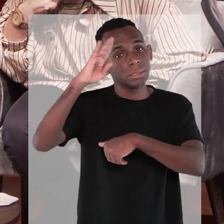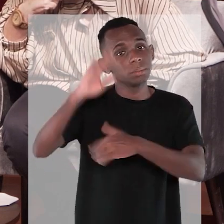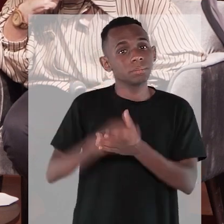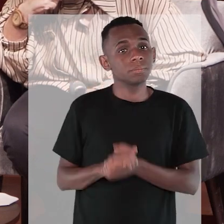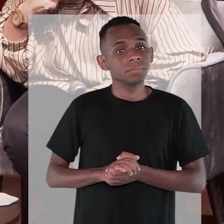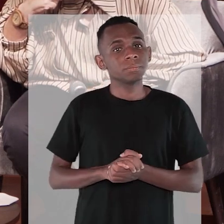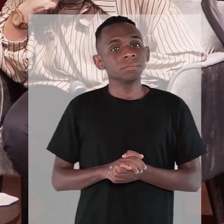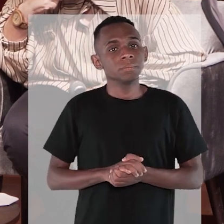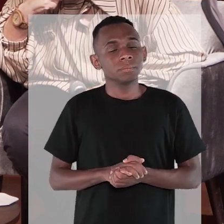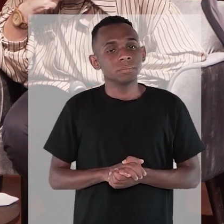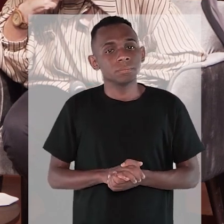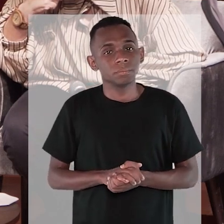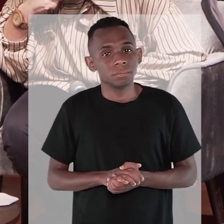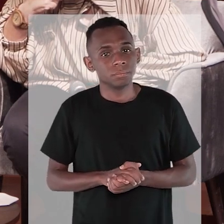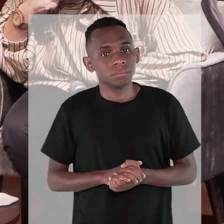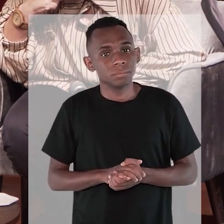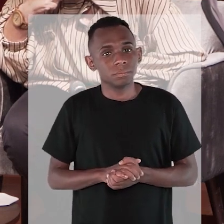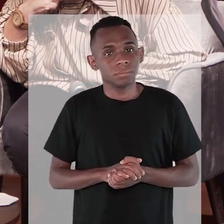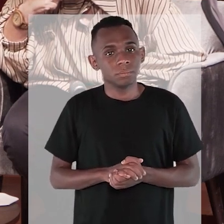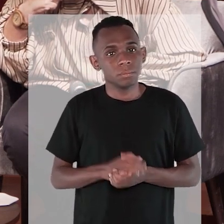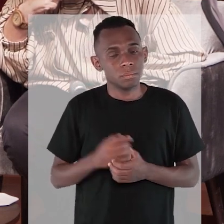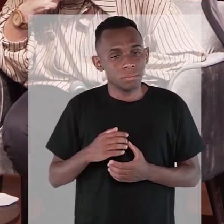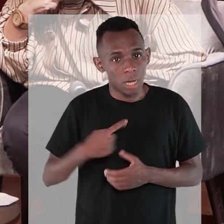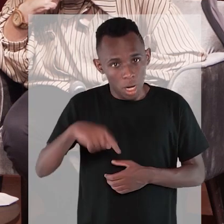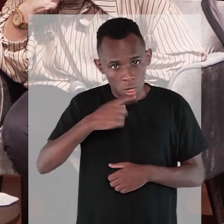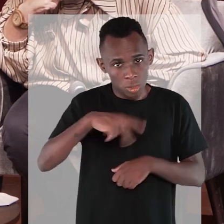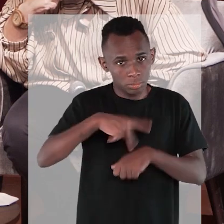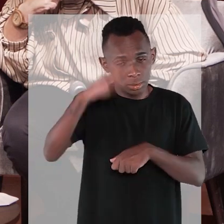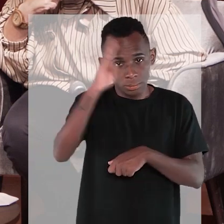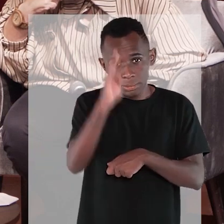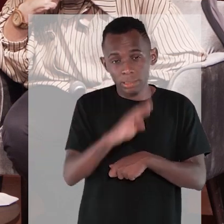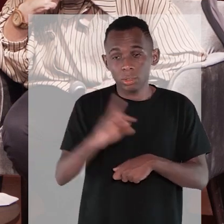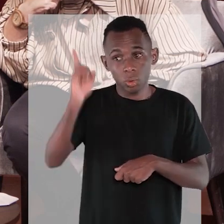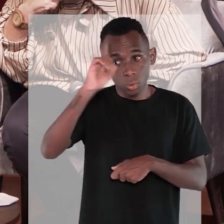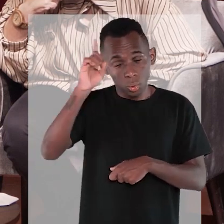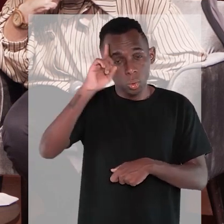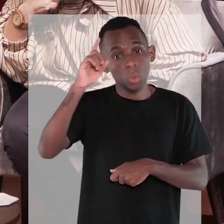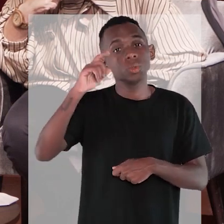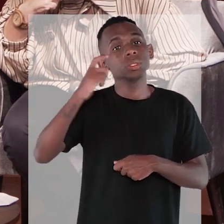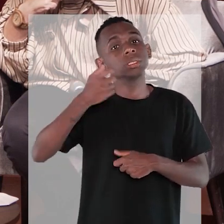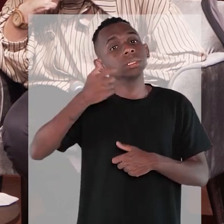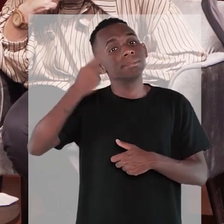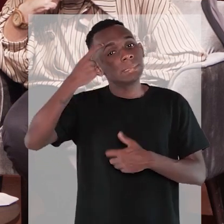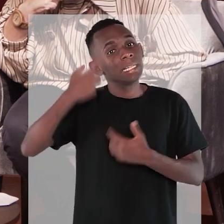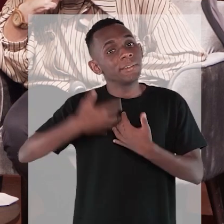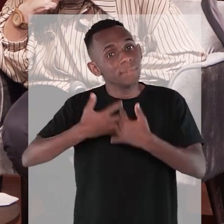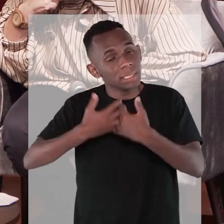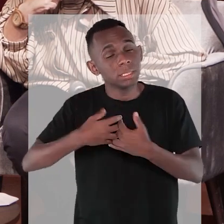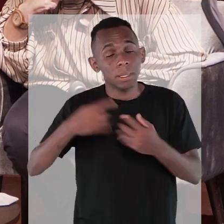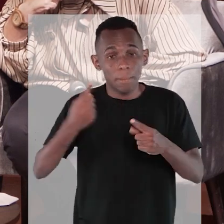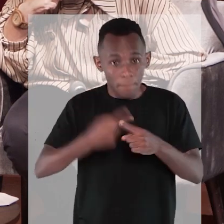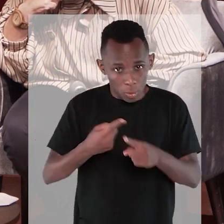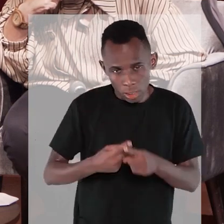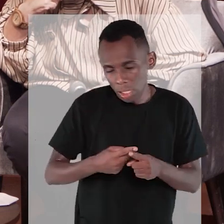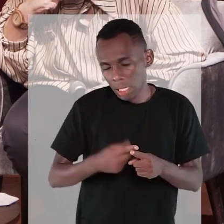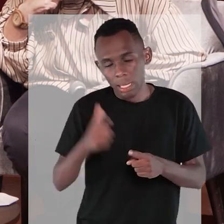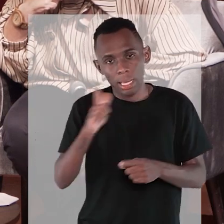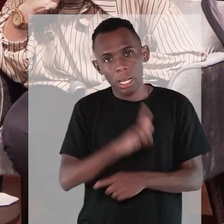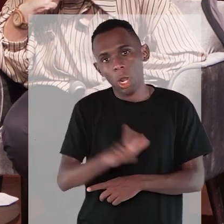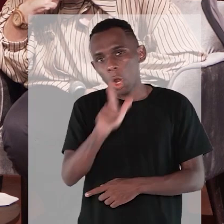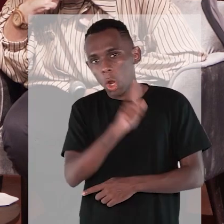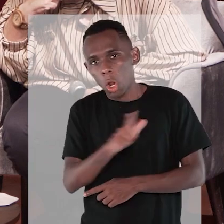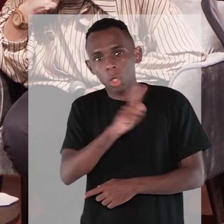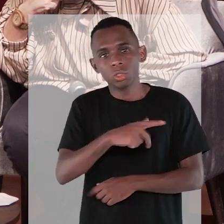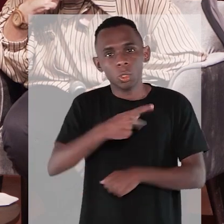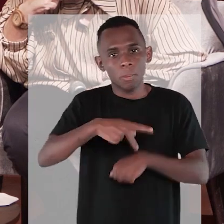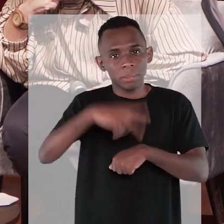sendo posta para nós brasileiros todos. Né? Porque, evidentemente, nós estamos num